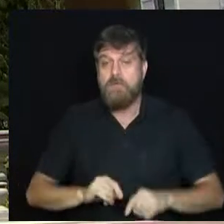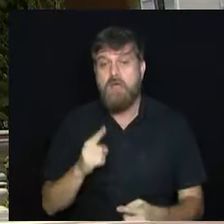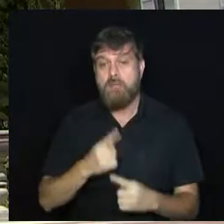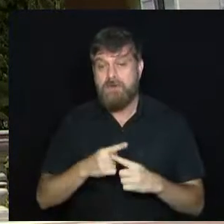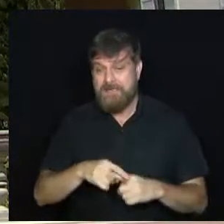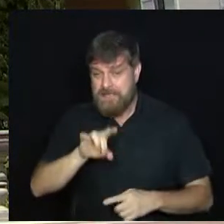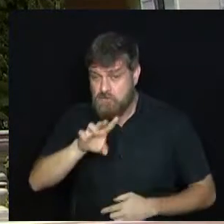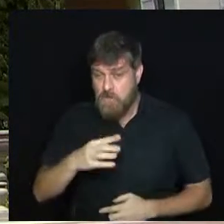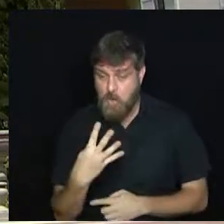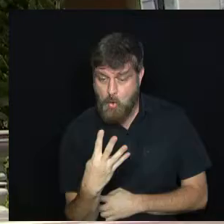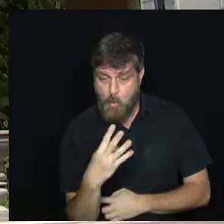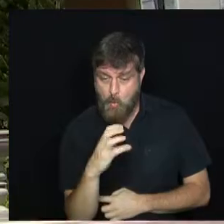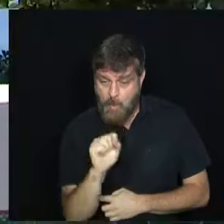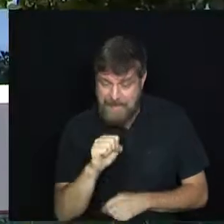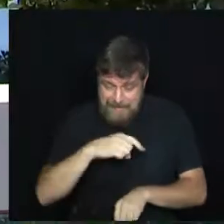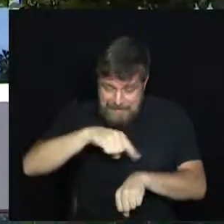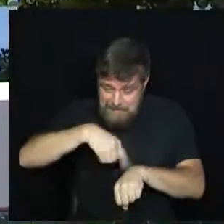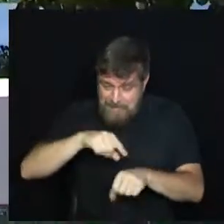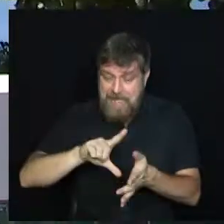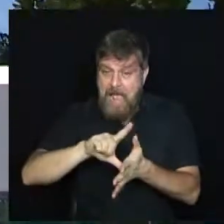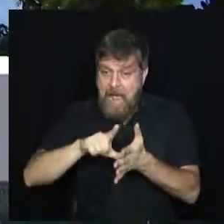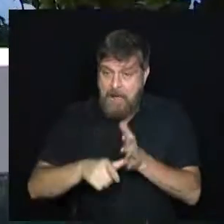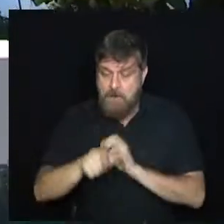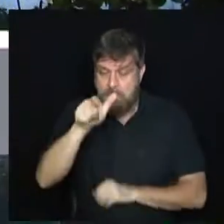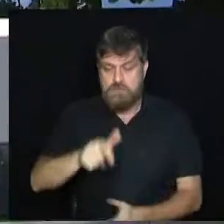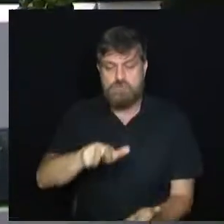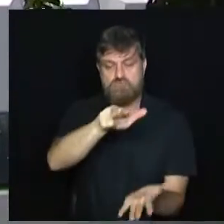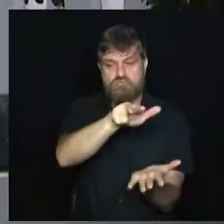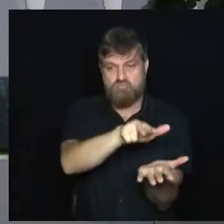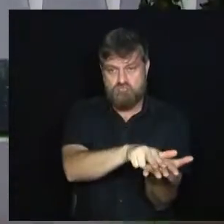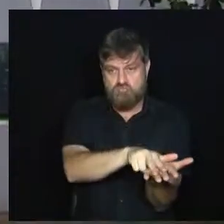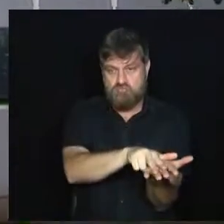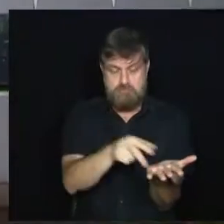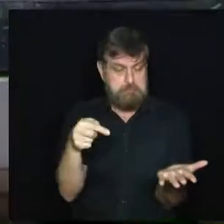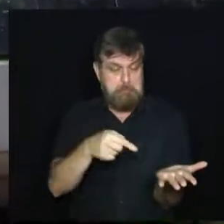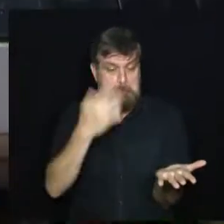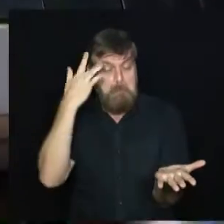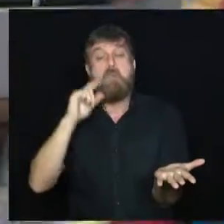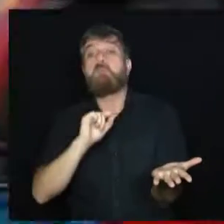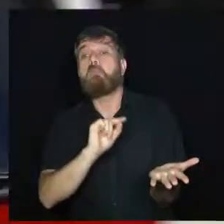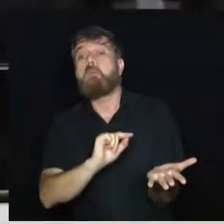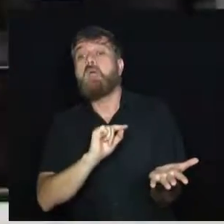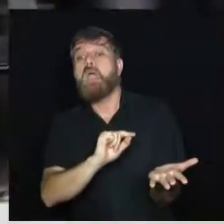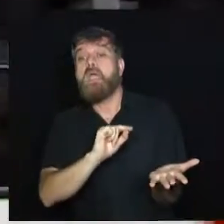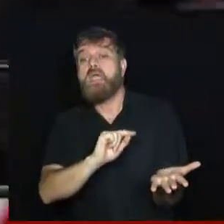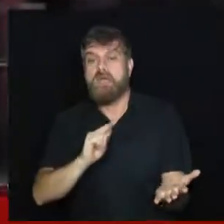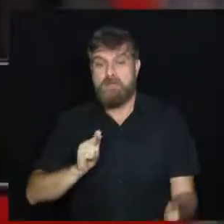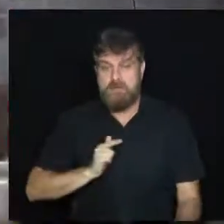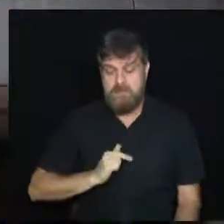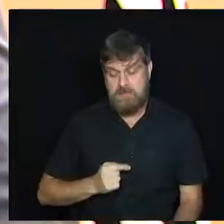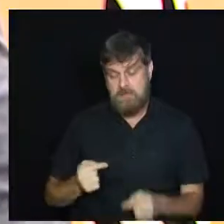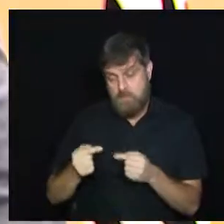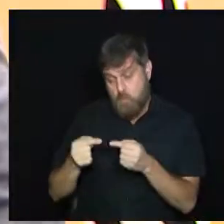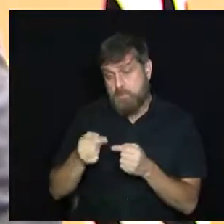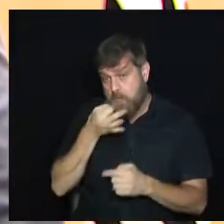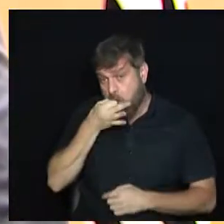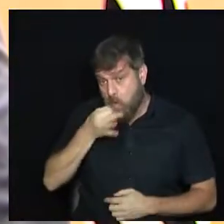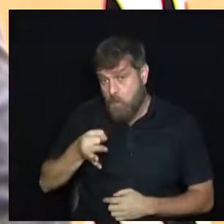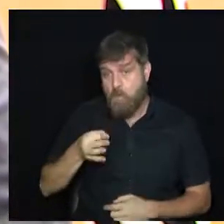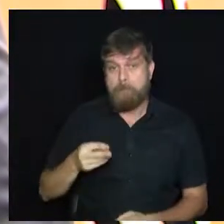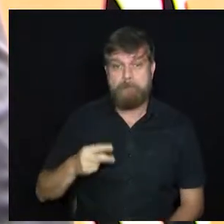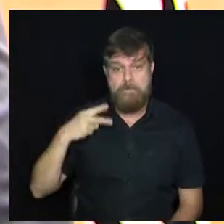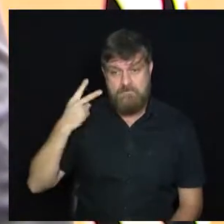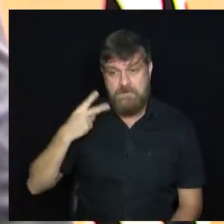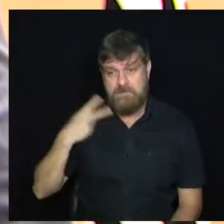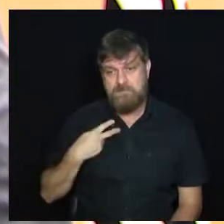apenas 48 horas depois da internação do paciente não identificado. De acordo com o vereador, esses casos